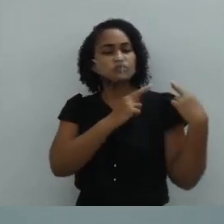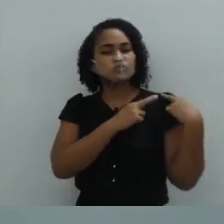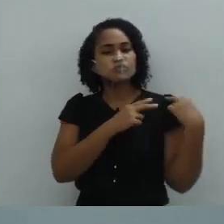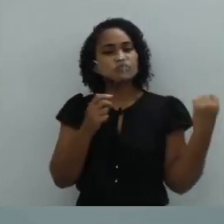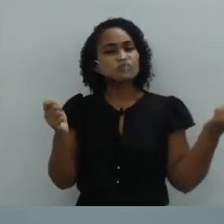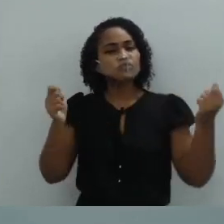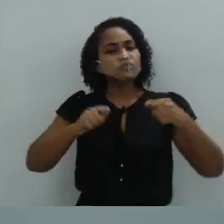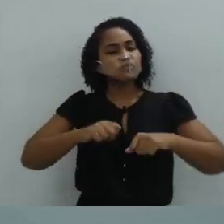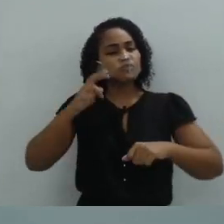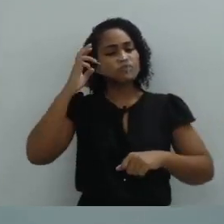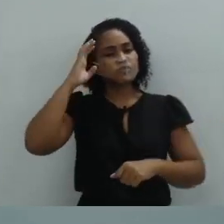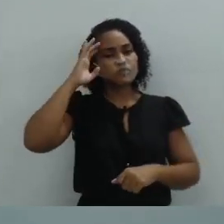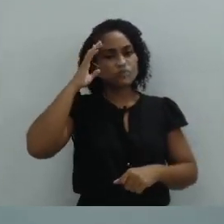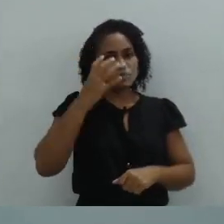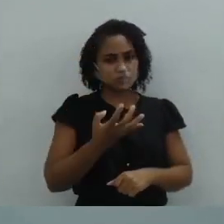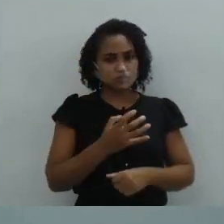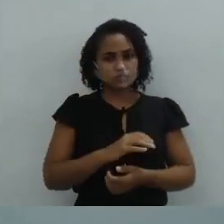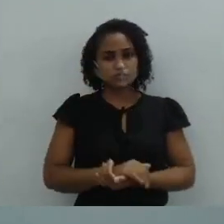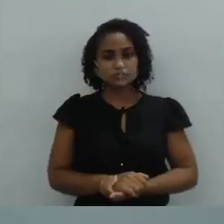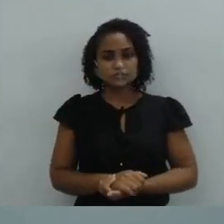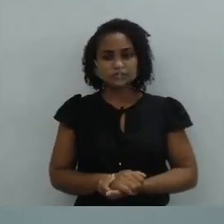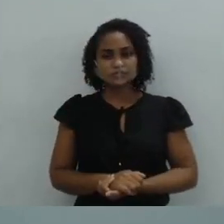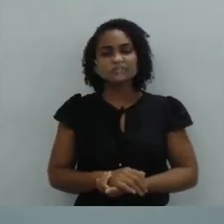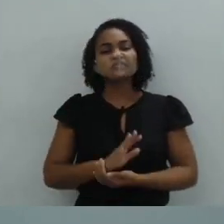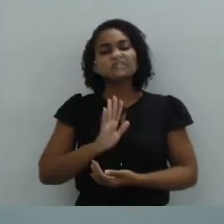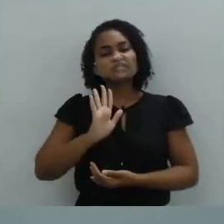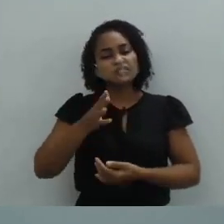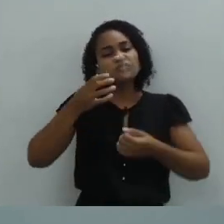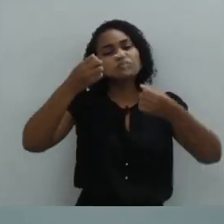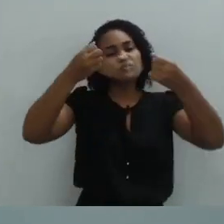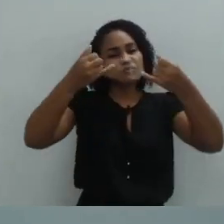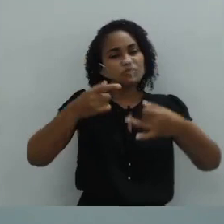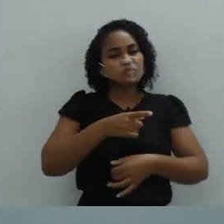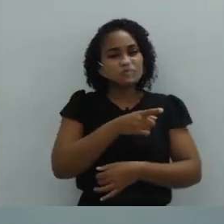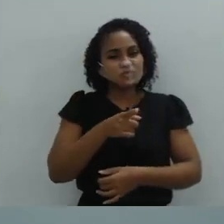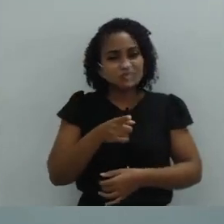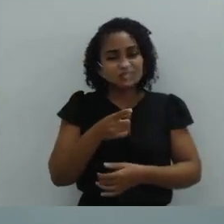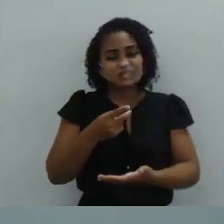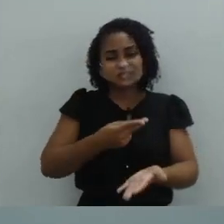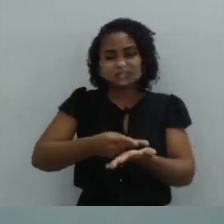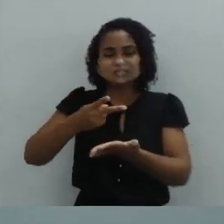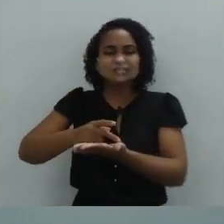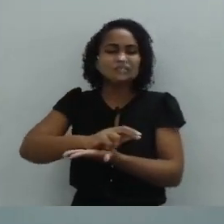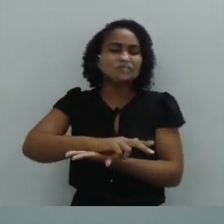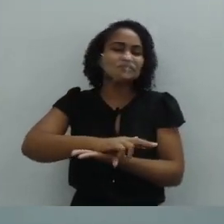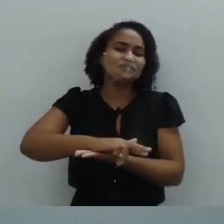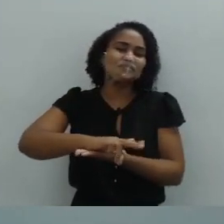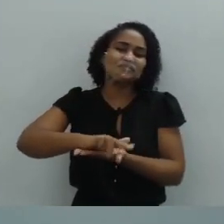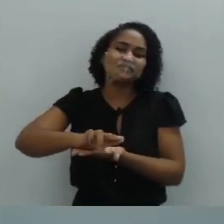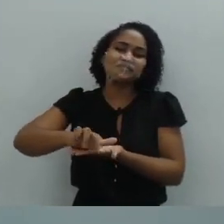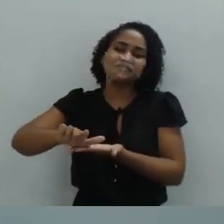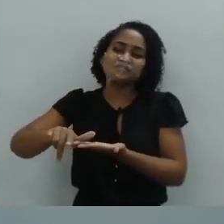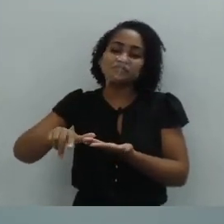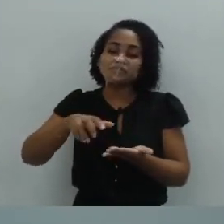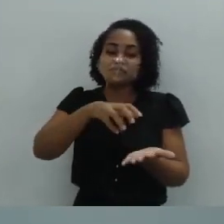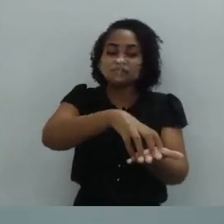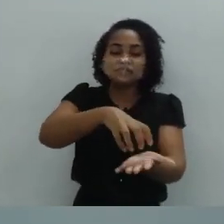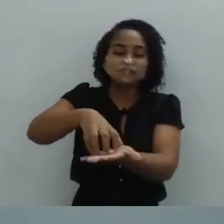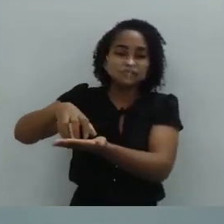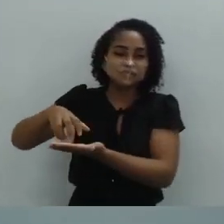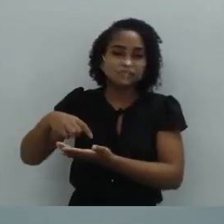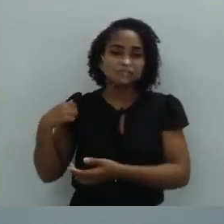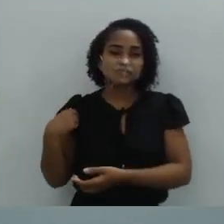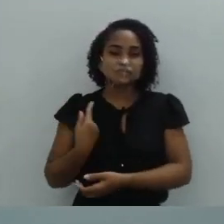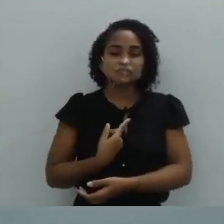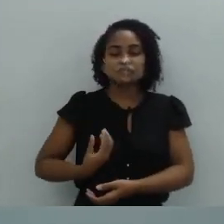por solucionar essa situação. Como eu estava falando para vocês, as situações são em diversos âmbitos ou campos da